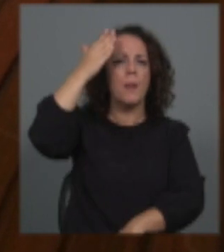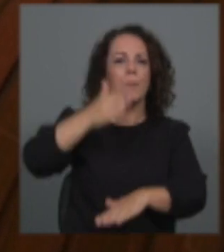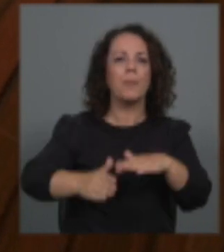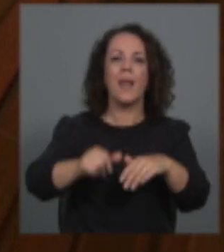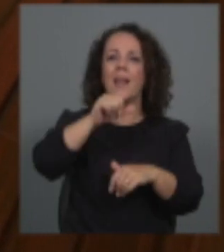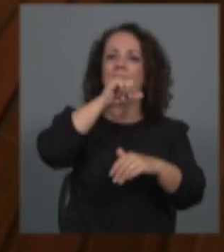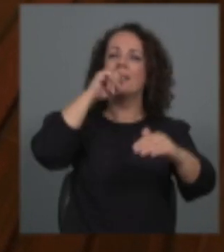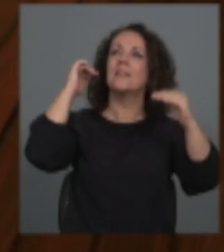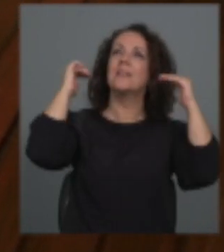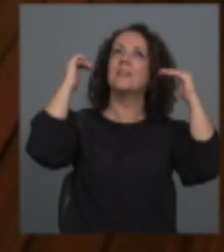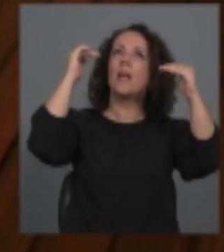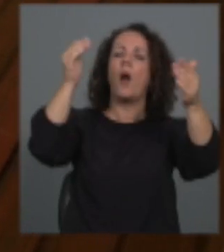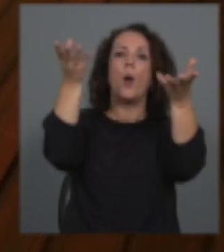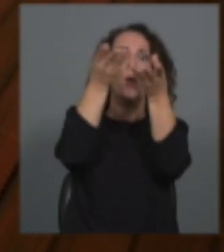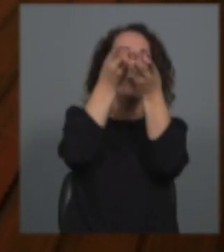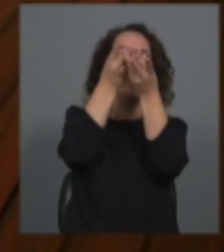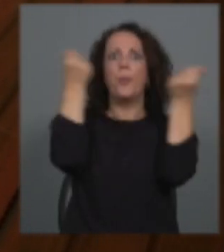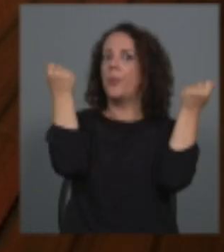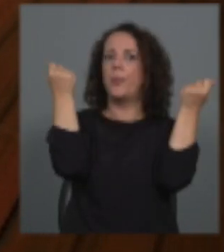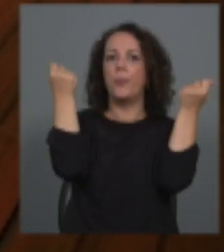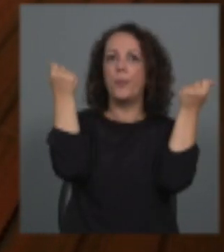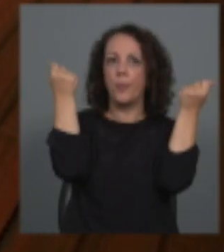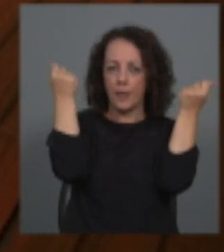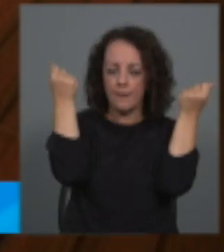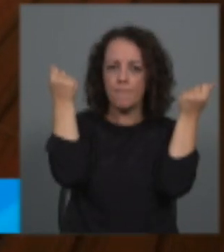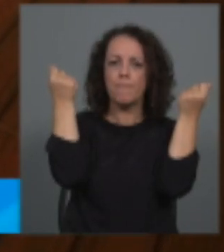com fragor, os elementos